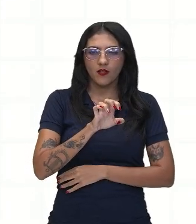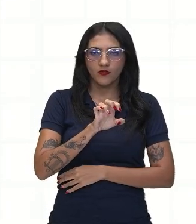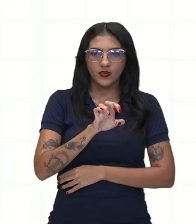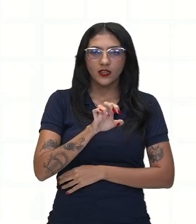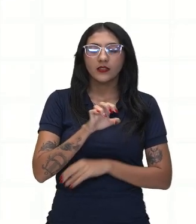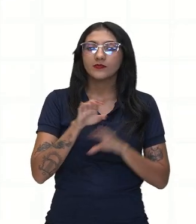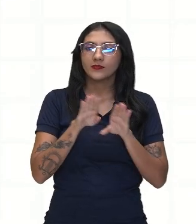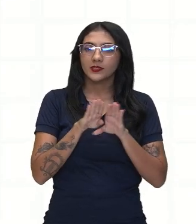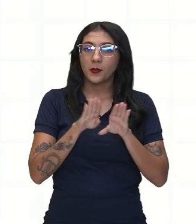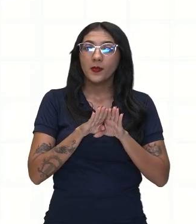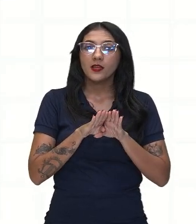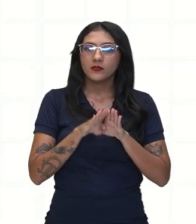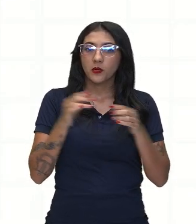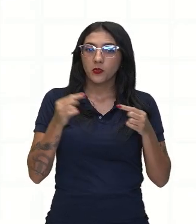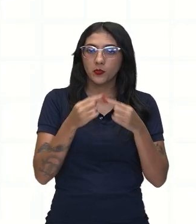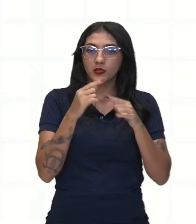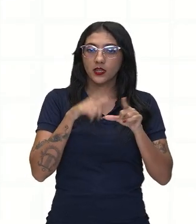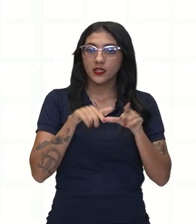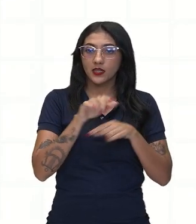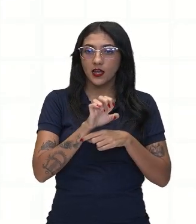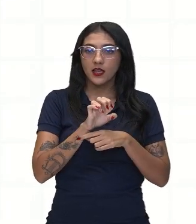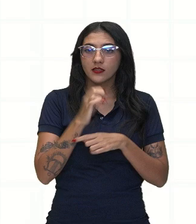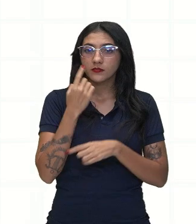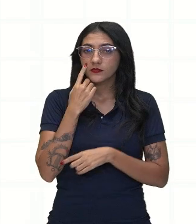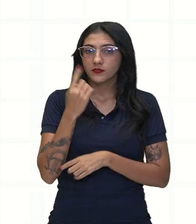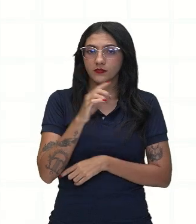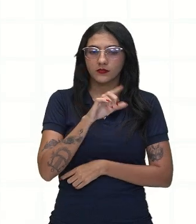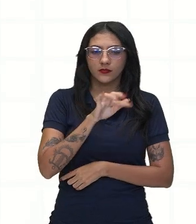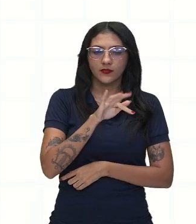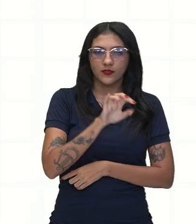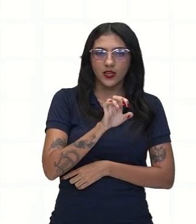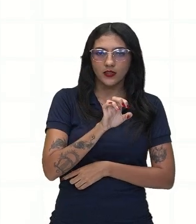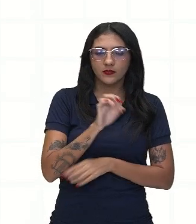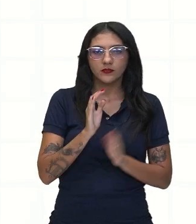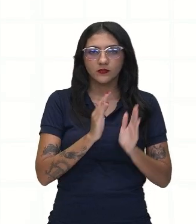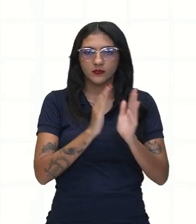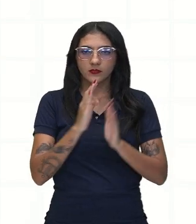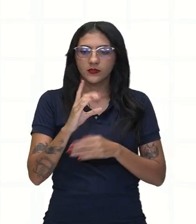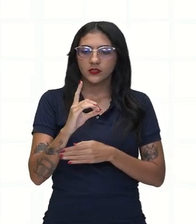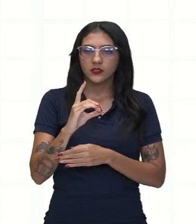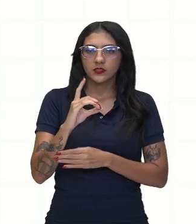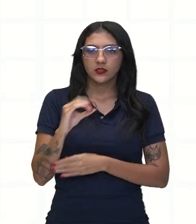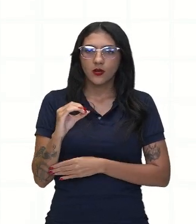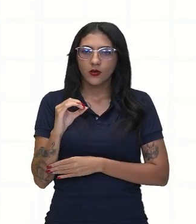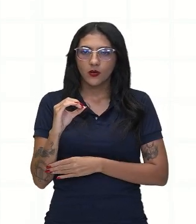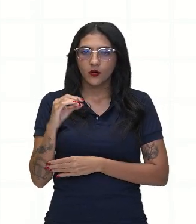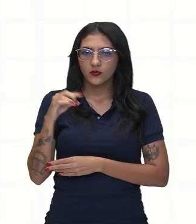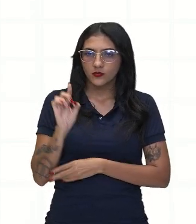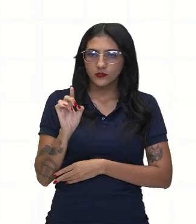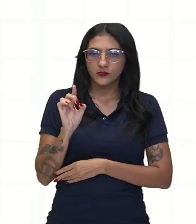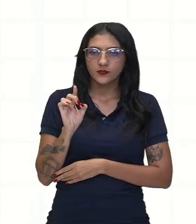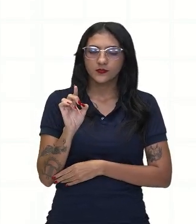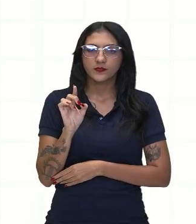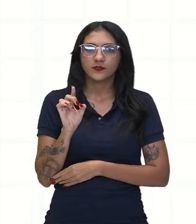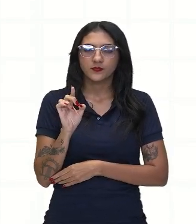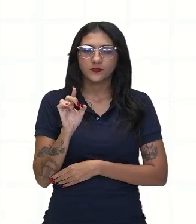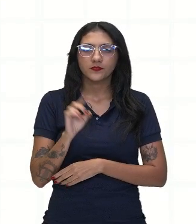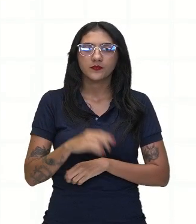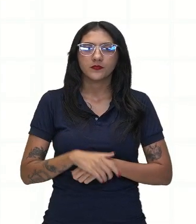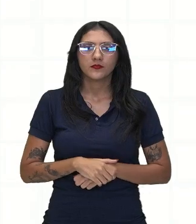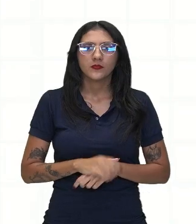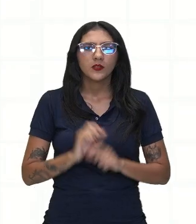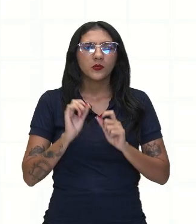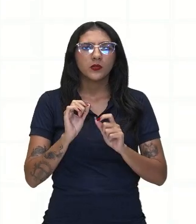tônico terminado em E. E dó é o monossílabo tônico terminado em O. O que é o